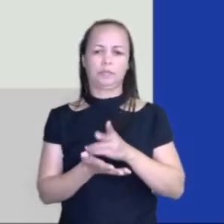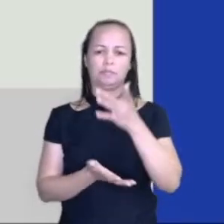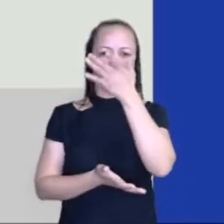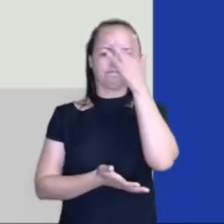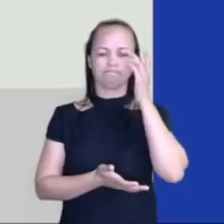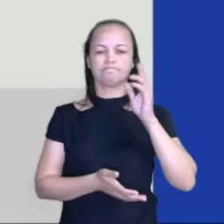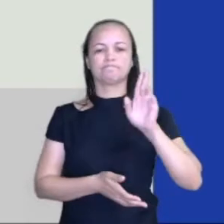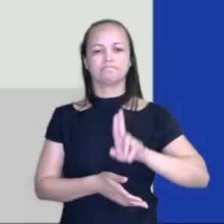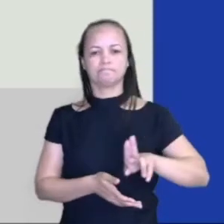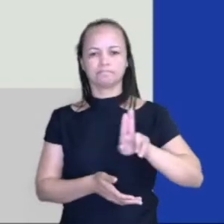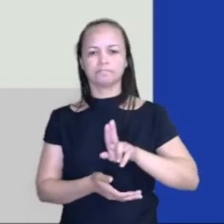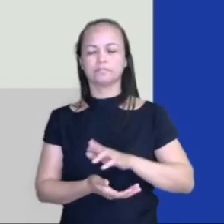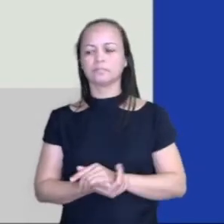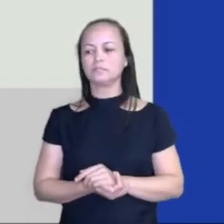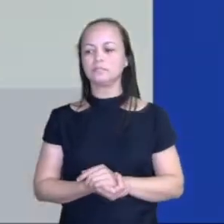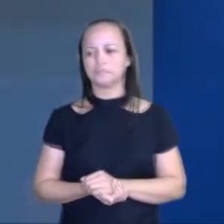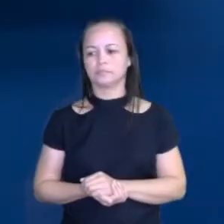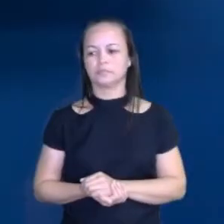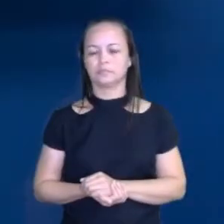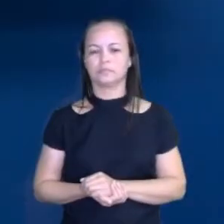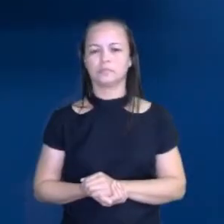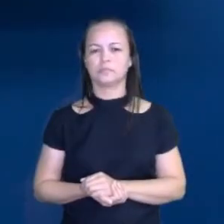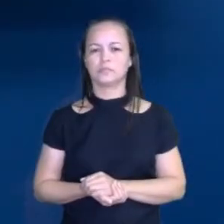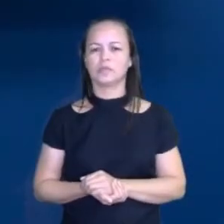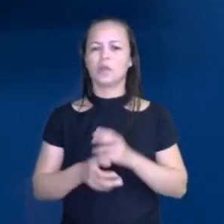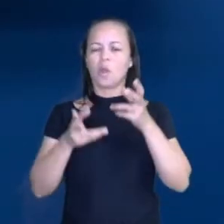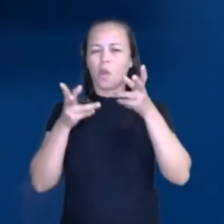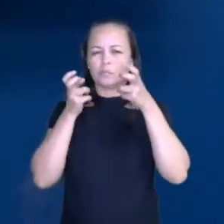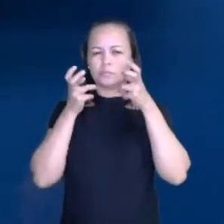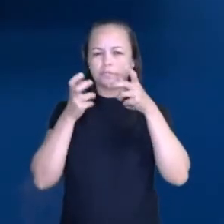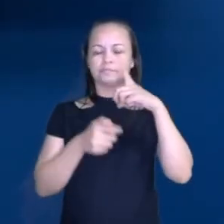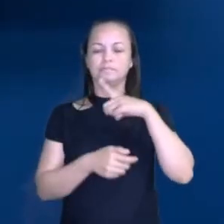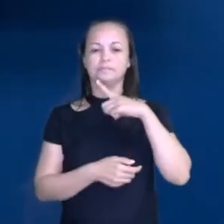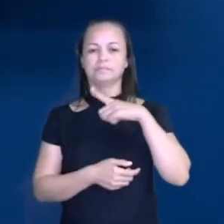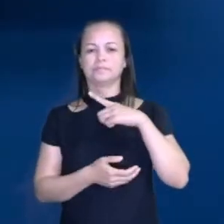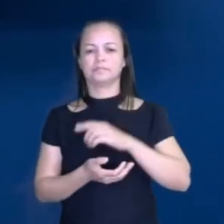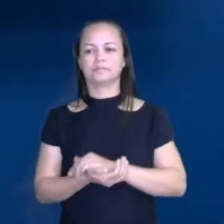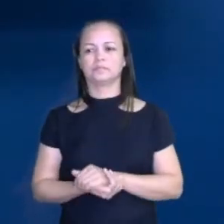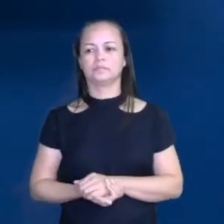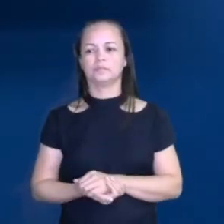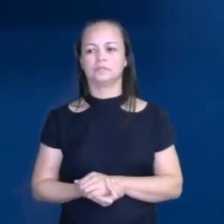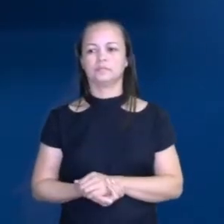aqui uma ilustração Observe que eu tenho